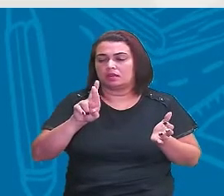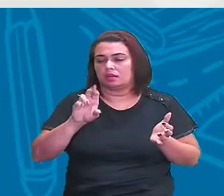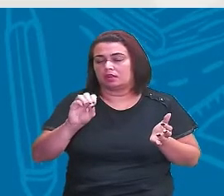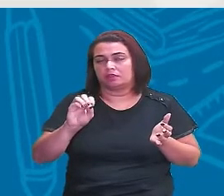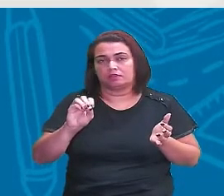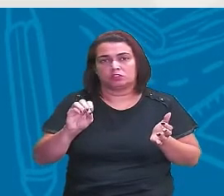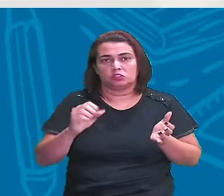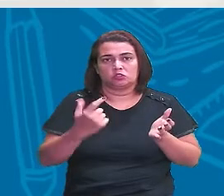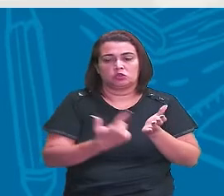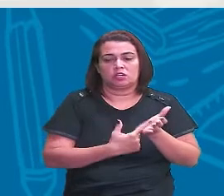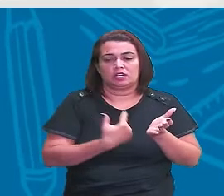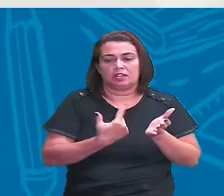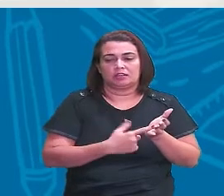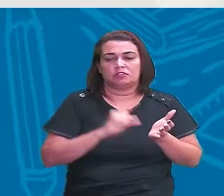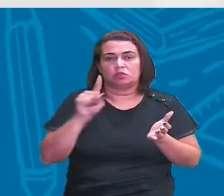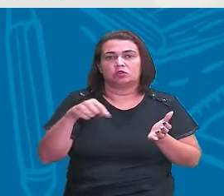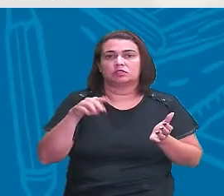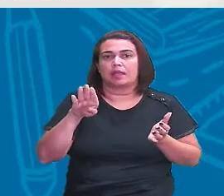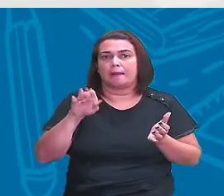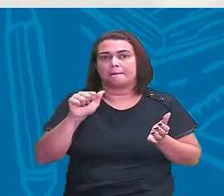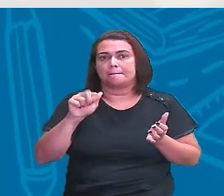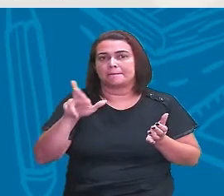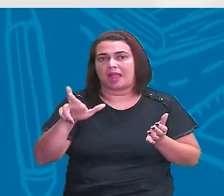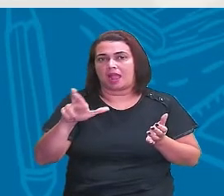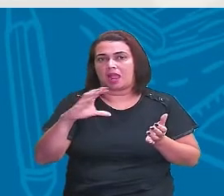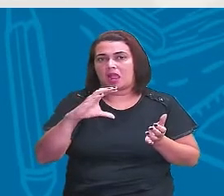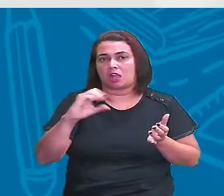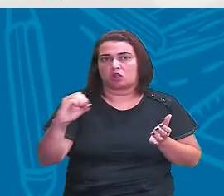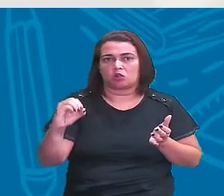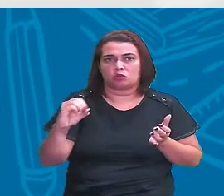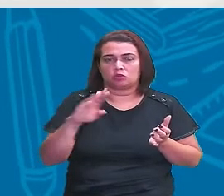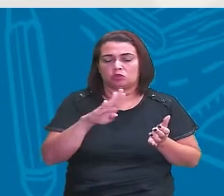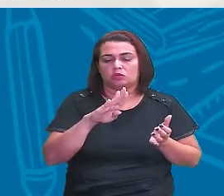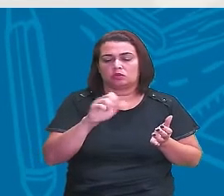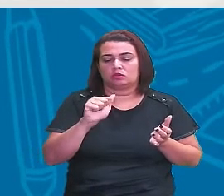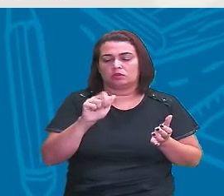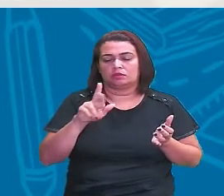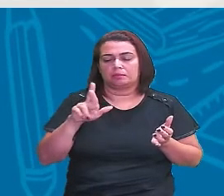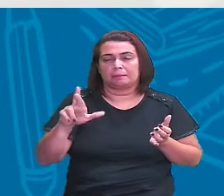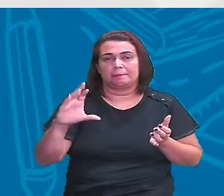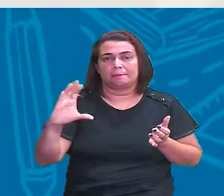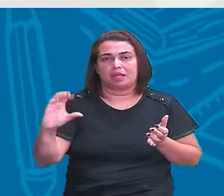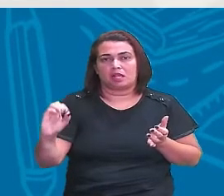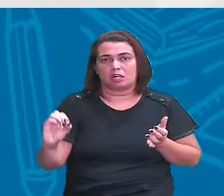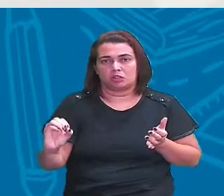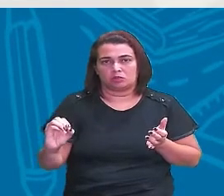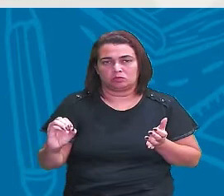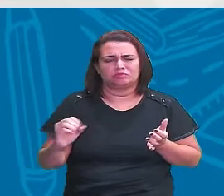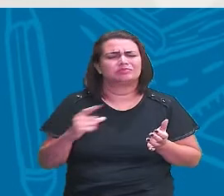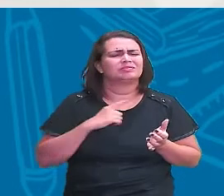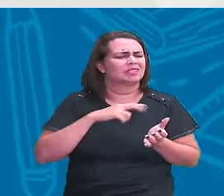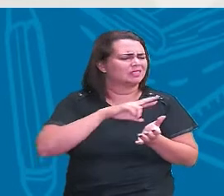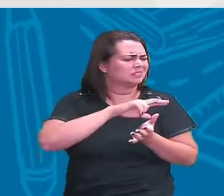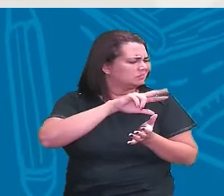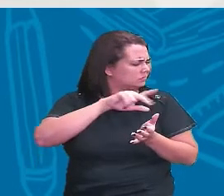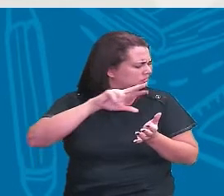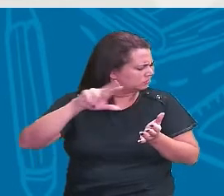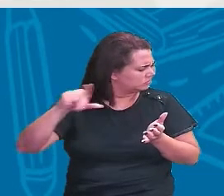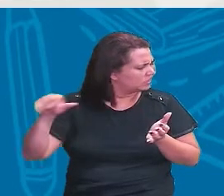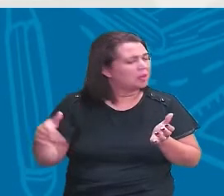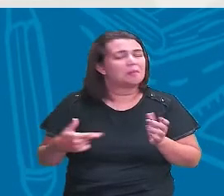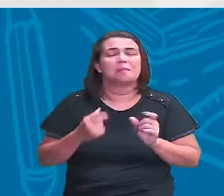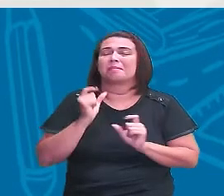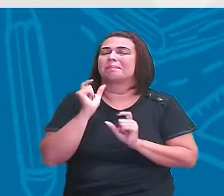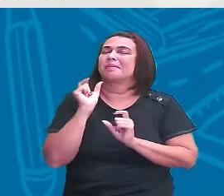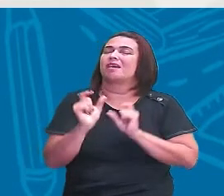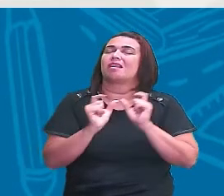Livro. Outra, barco. Barco. Temos muitas outras palavras, não é? Que